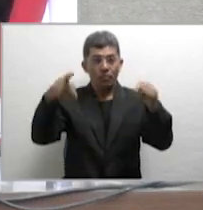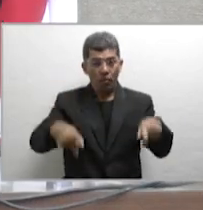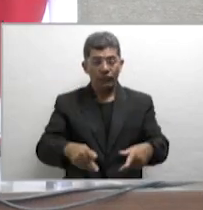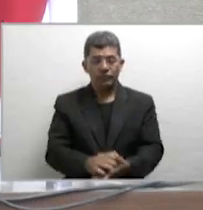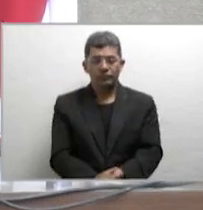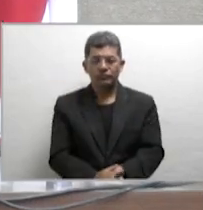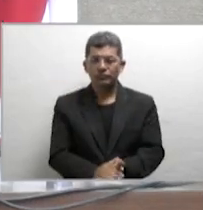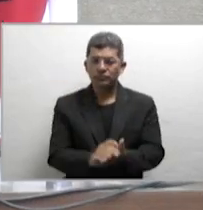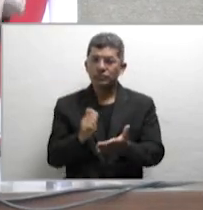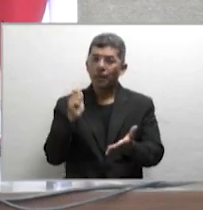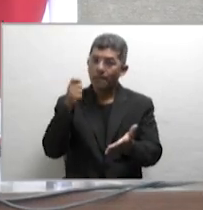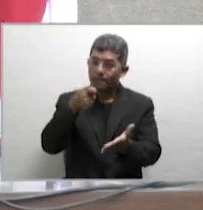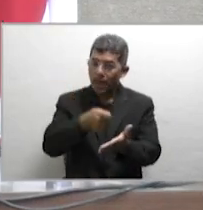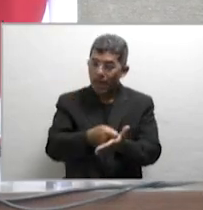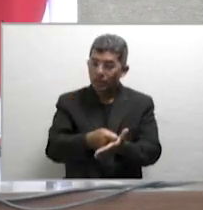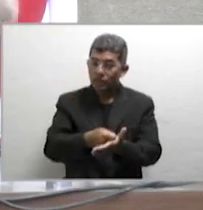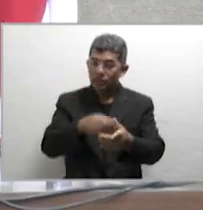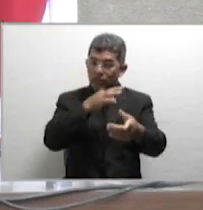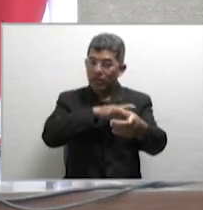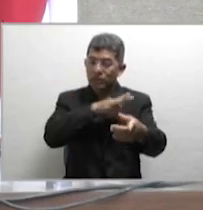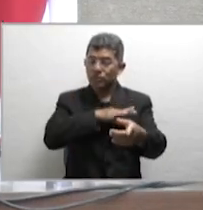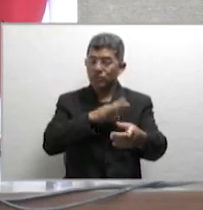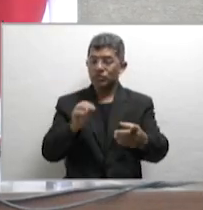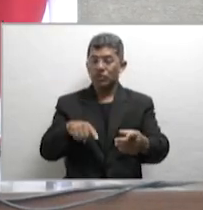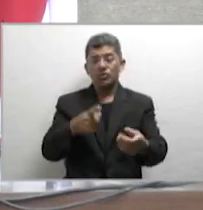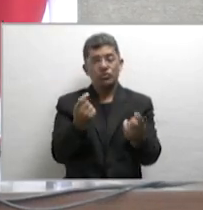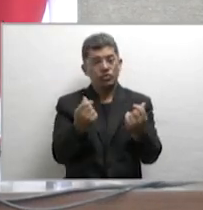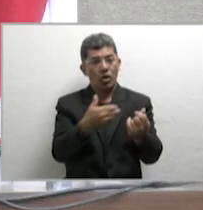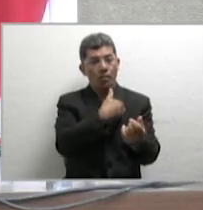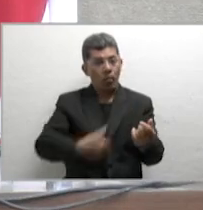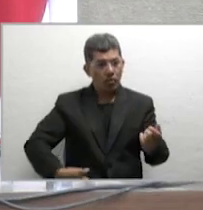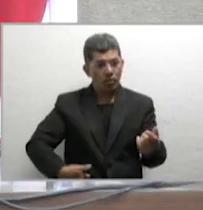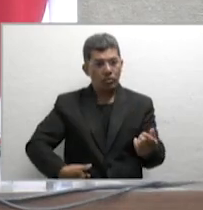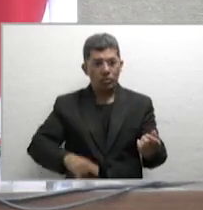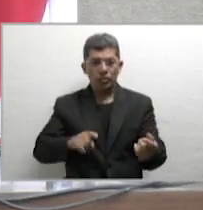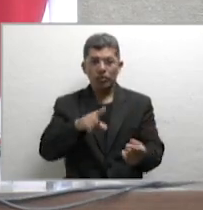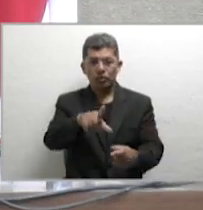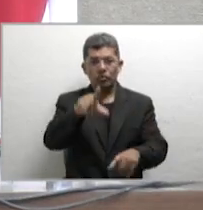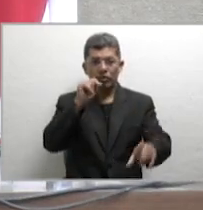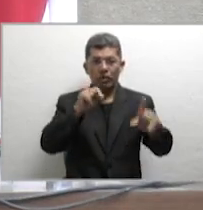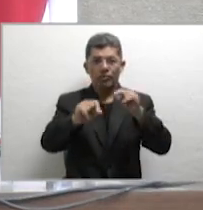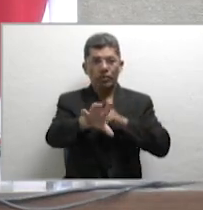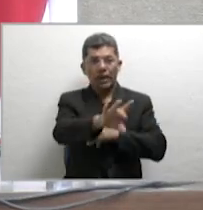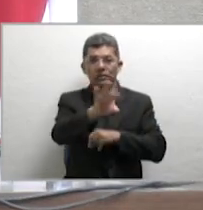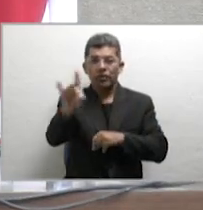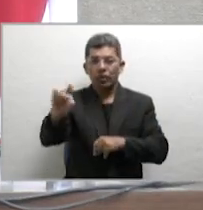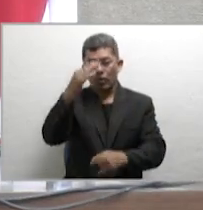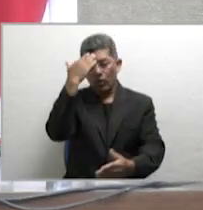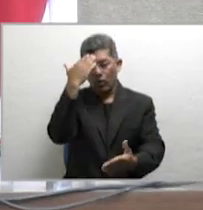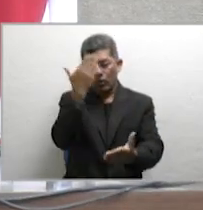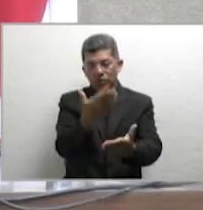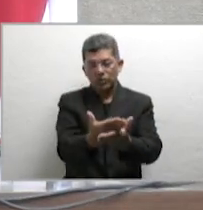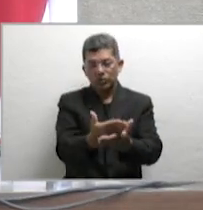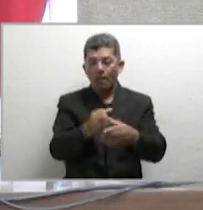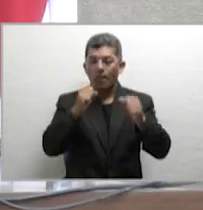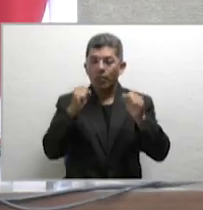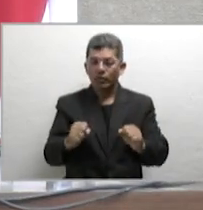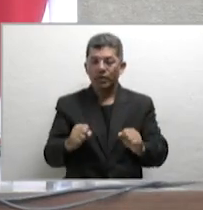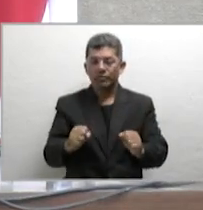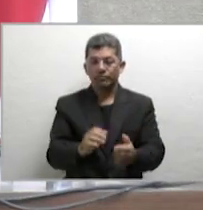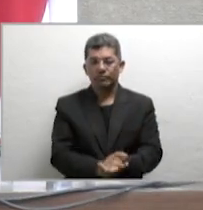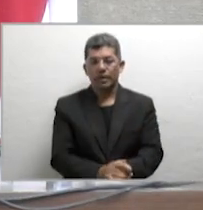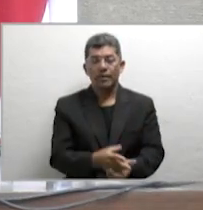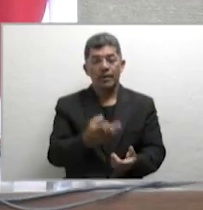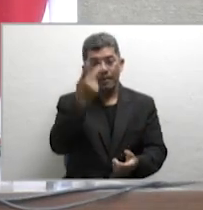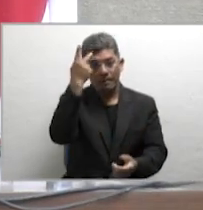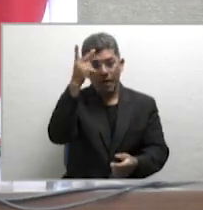são pagos com dinheiro público, e nós elegemos cada um que está aqui, confiando no poder de cada um que está aqui,